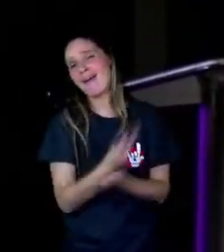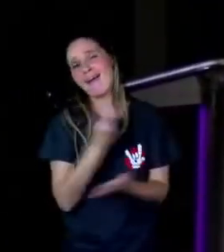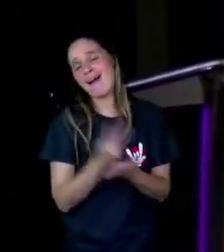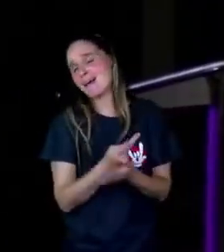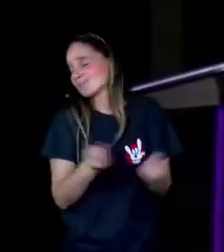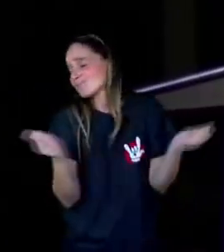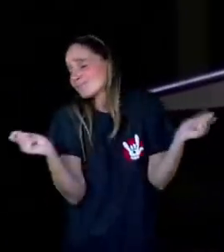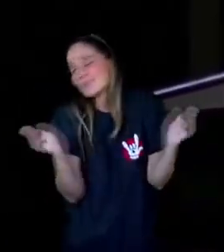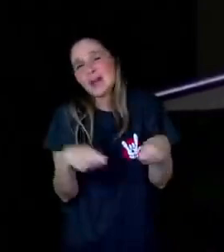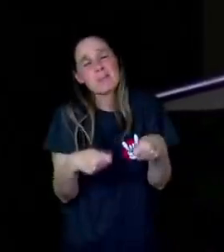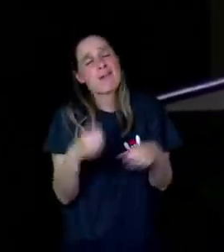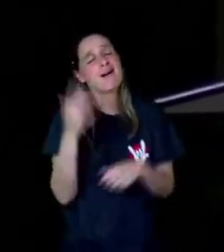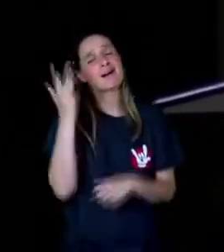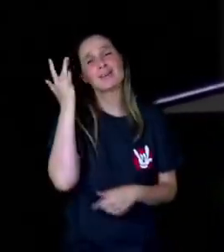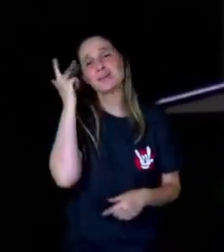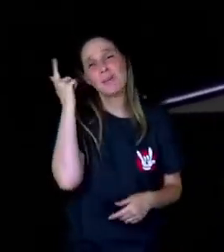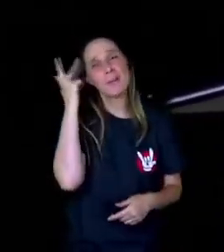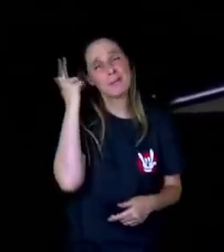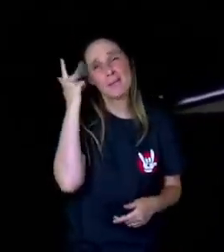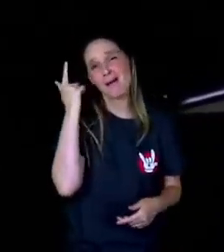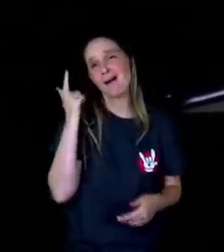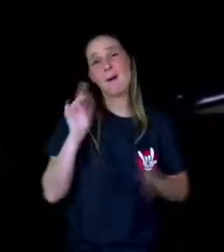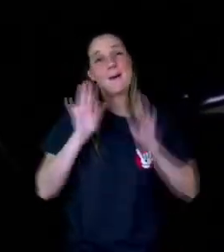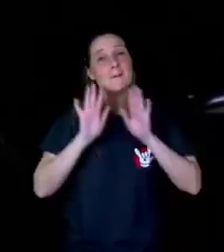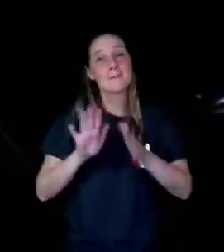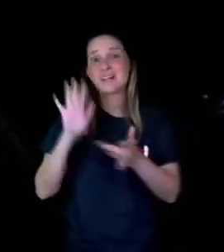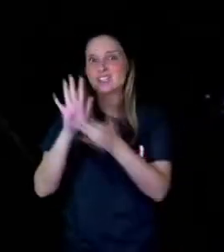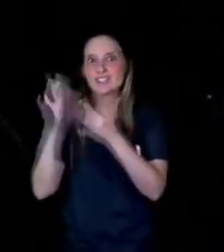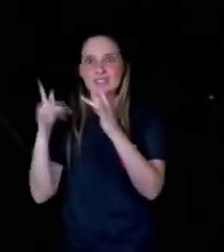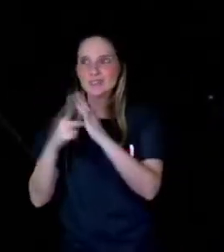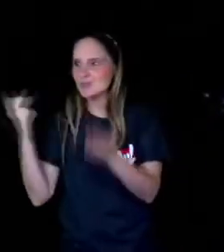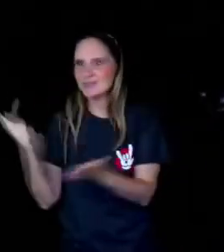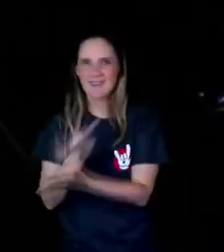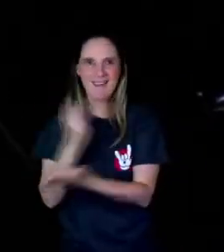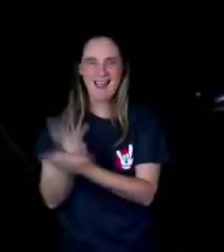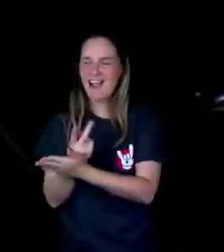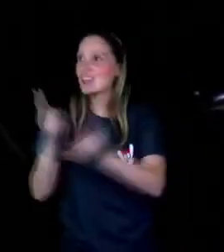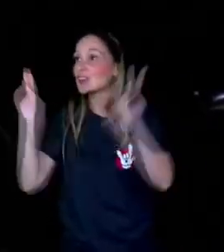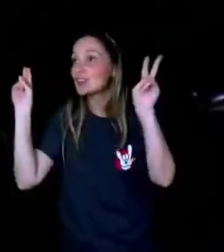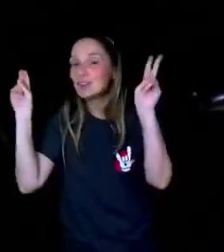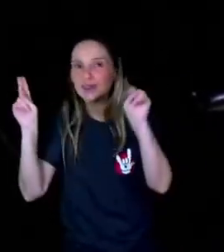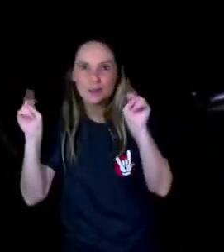O meu rei julga com equidade. E o seu reino não terá fim.